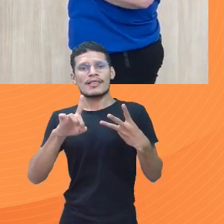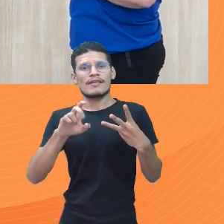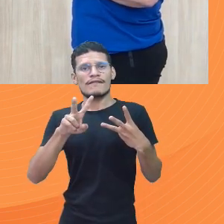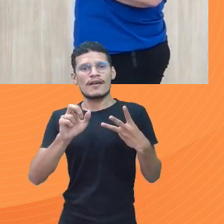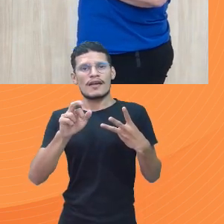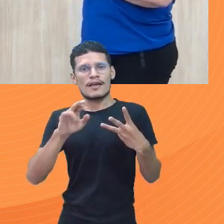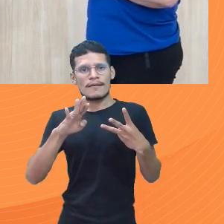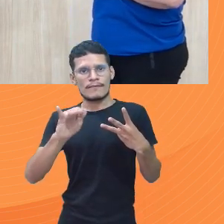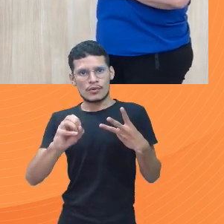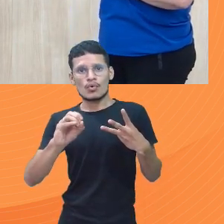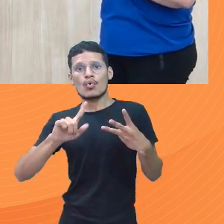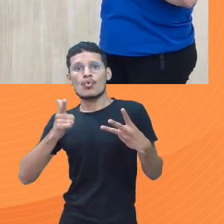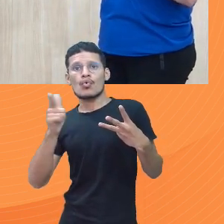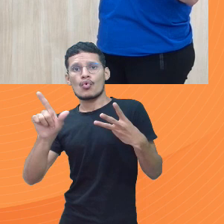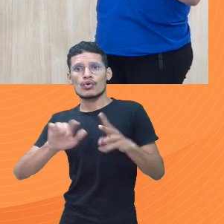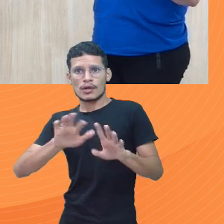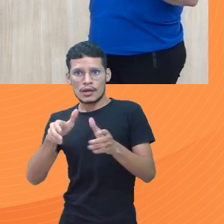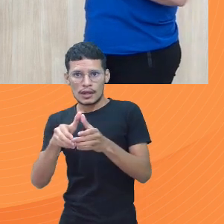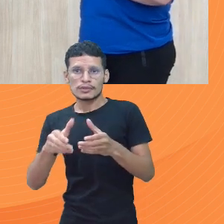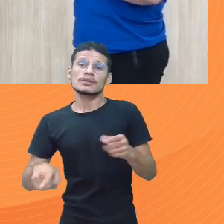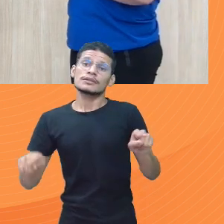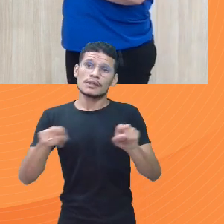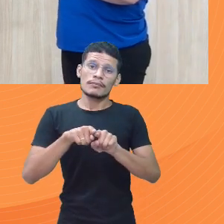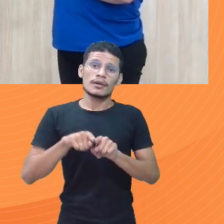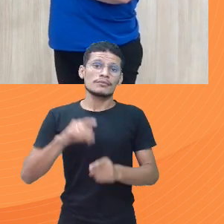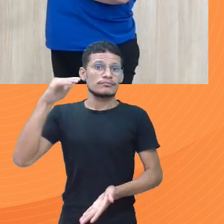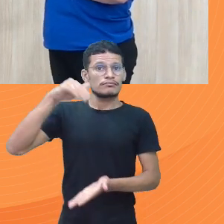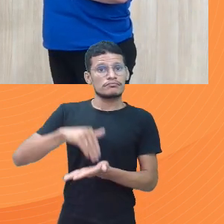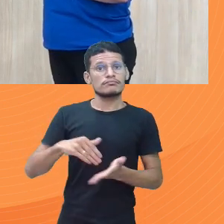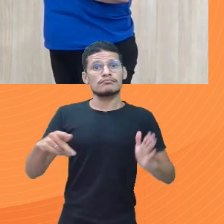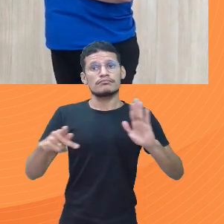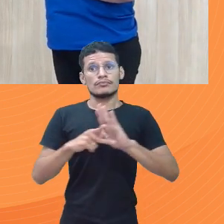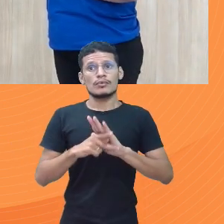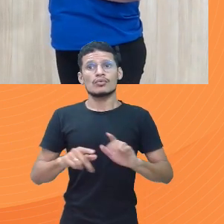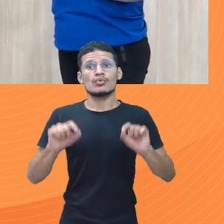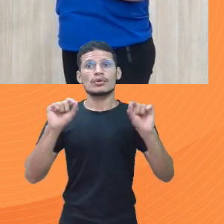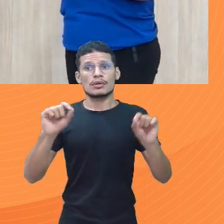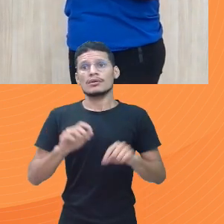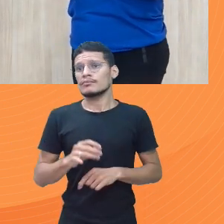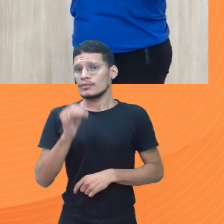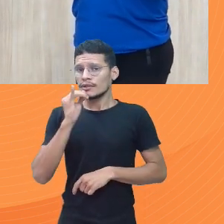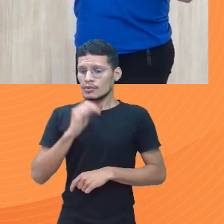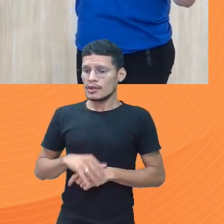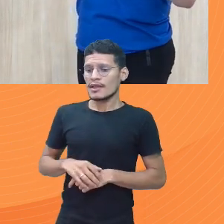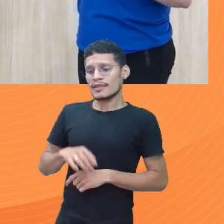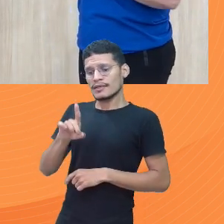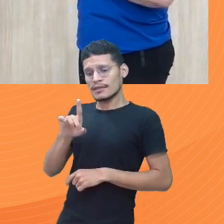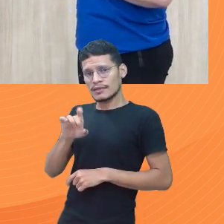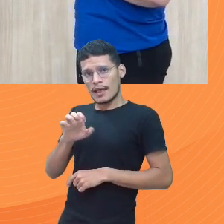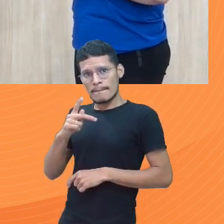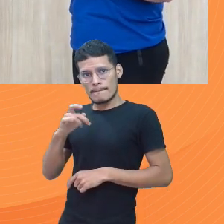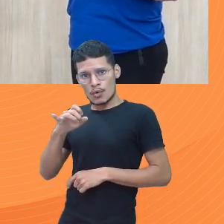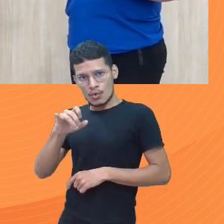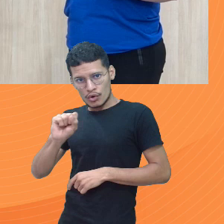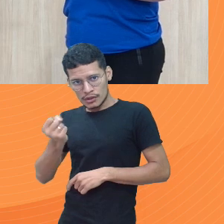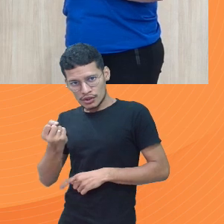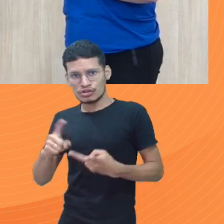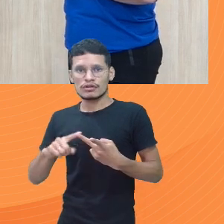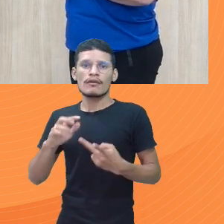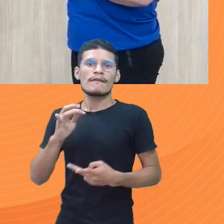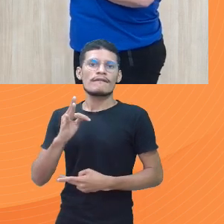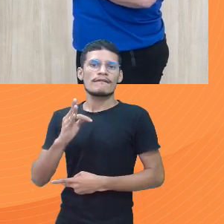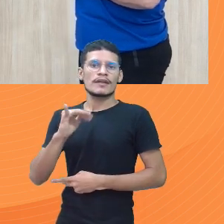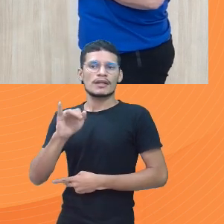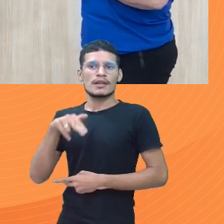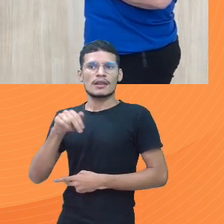gramatical. Depois, finalmente, não é? Depois, representando aí o tempo, finalmente, não